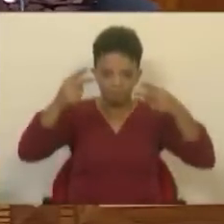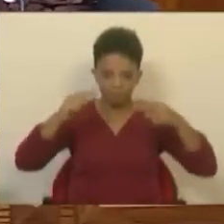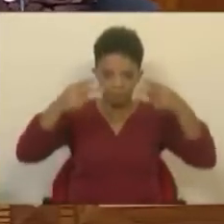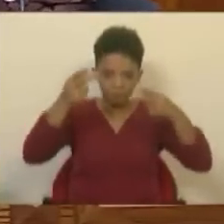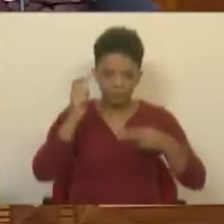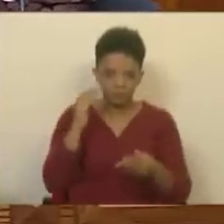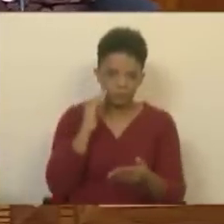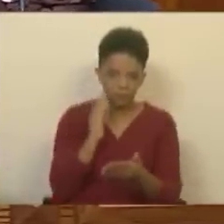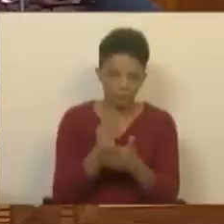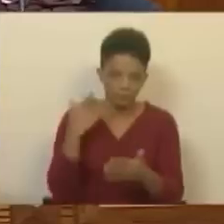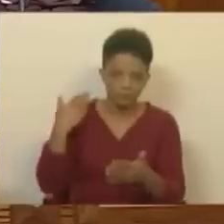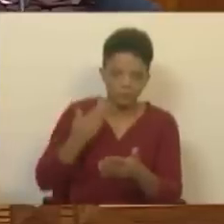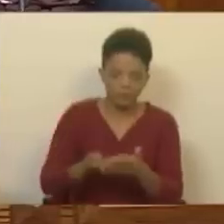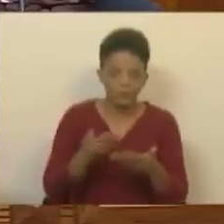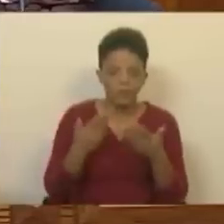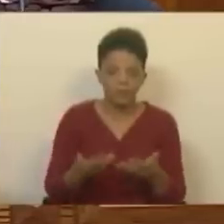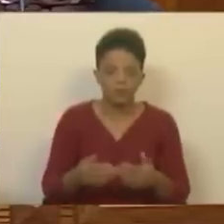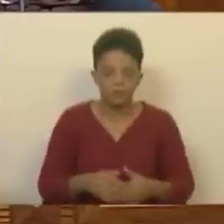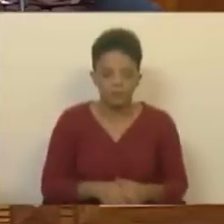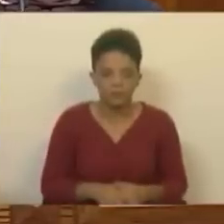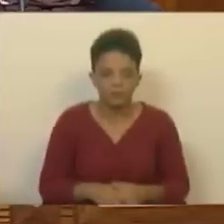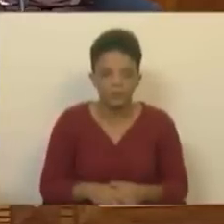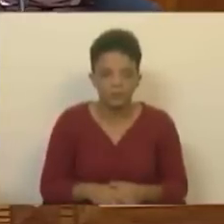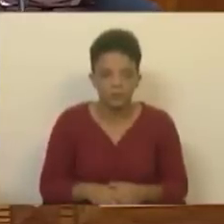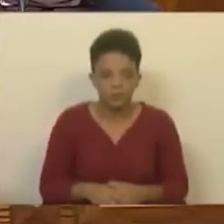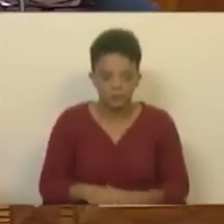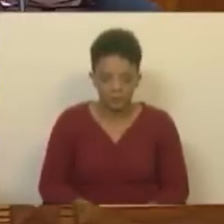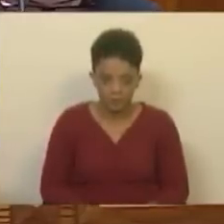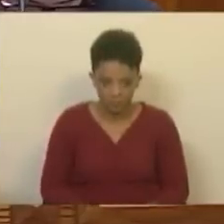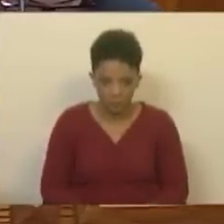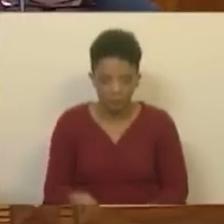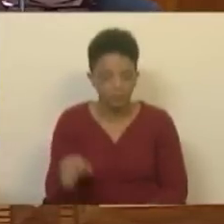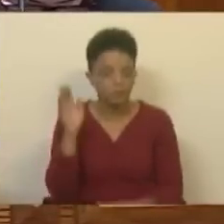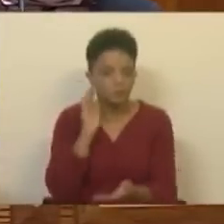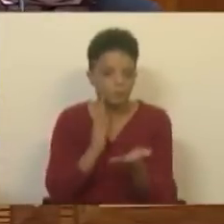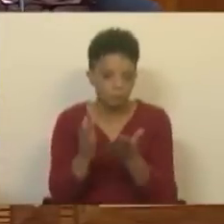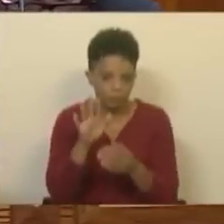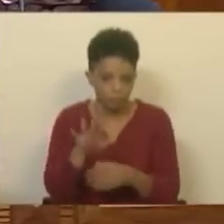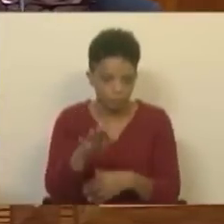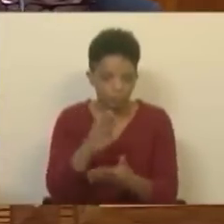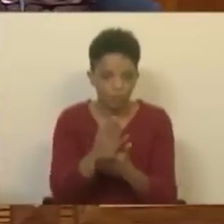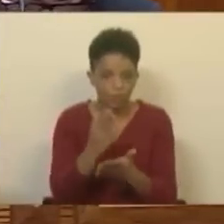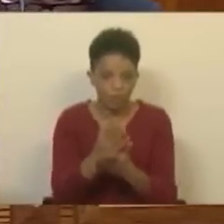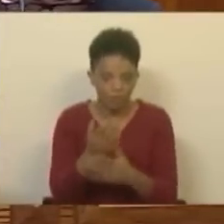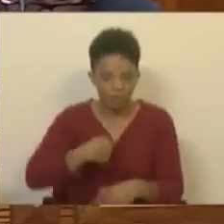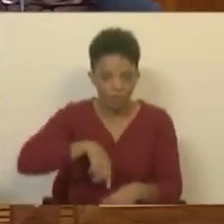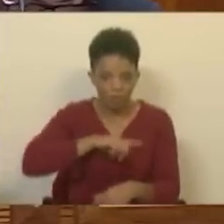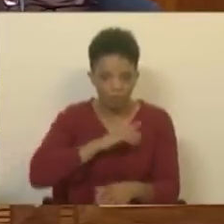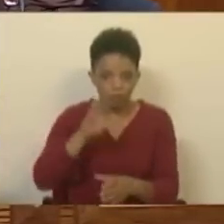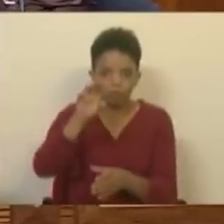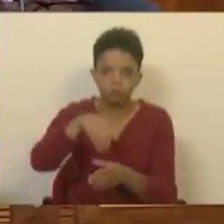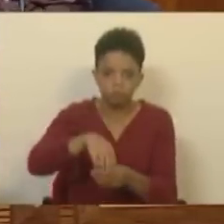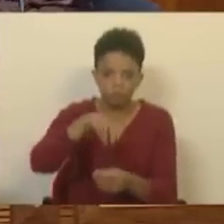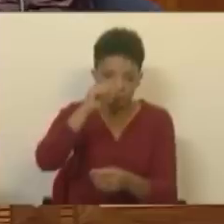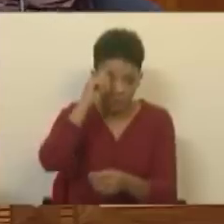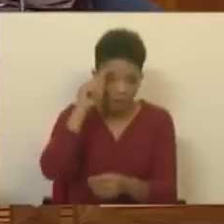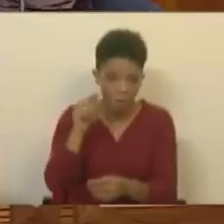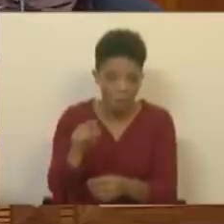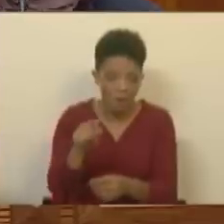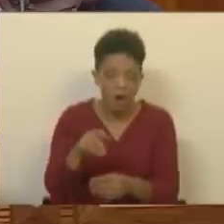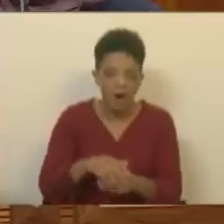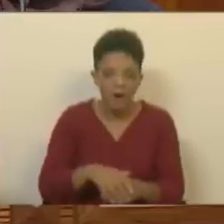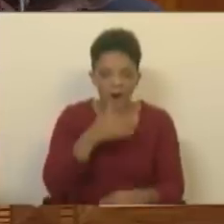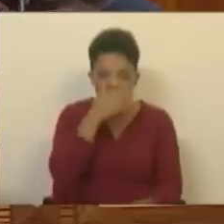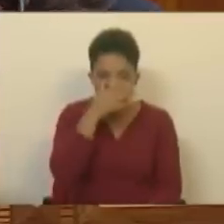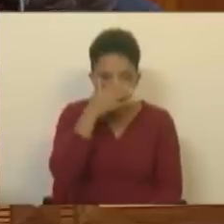longo destes últimos anos relativamente Aos aos assistentes operacionais Nós introduzimos também como sábado agora uma